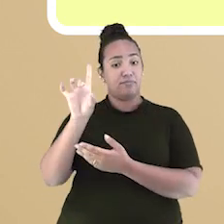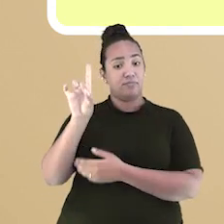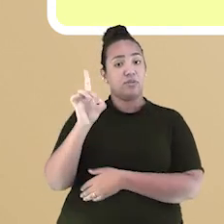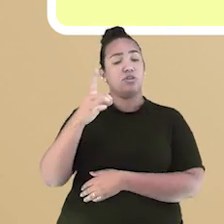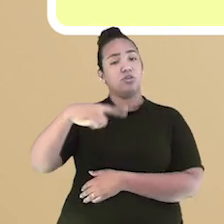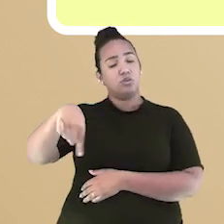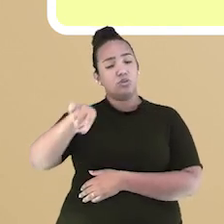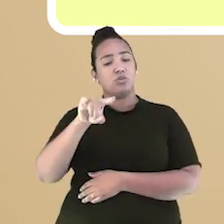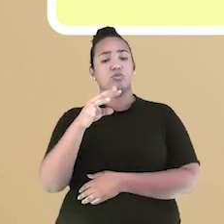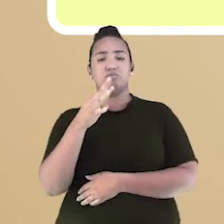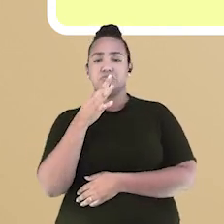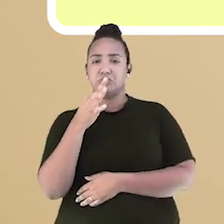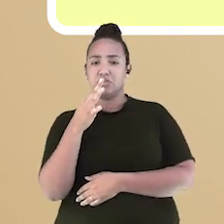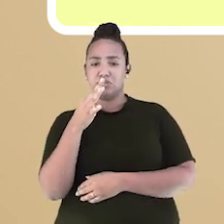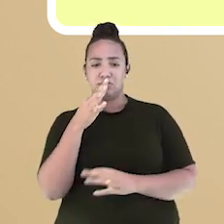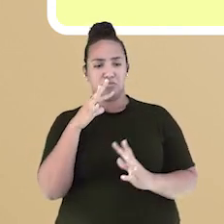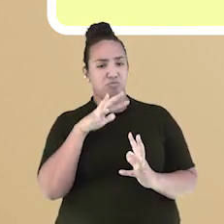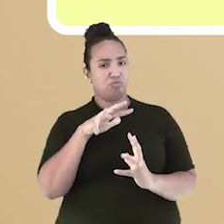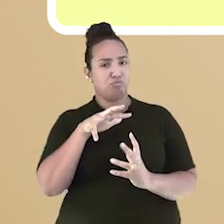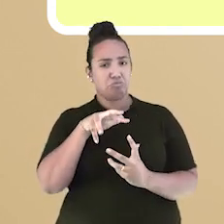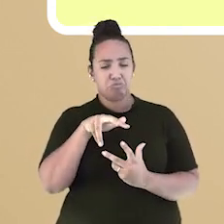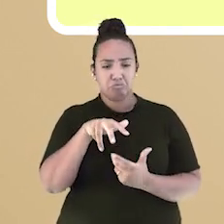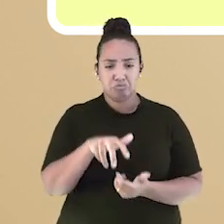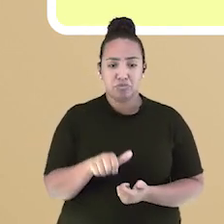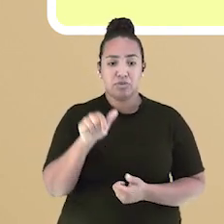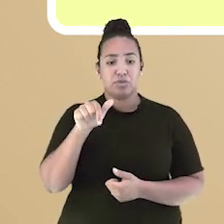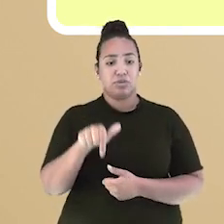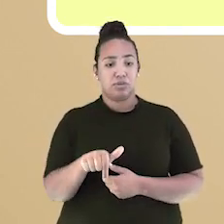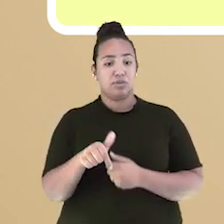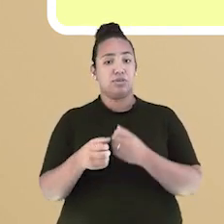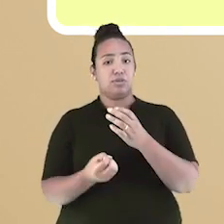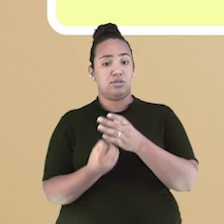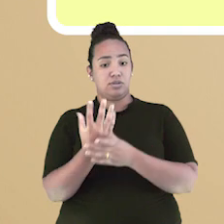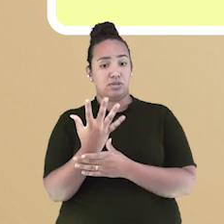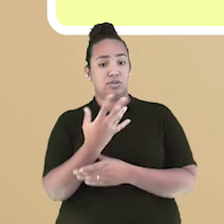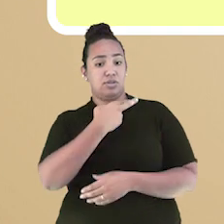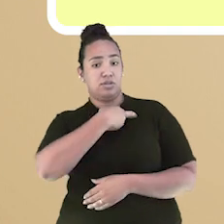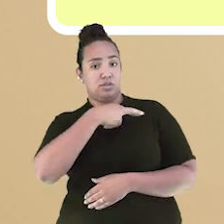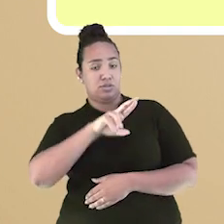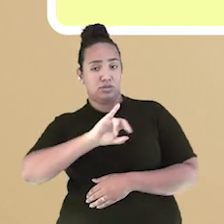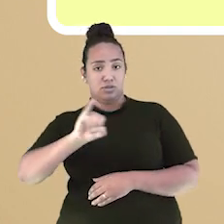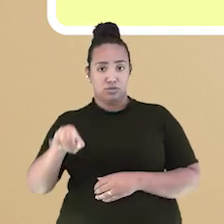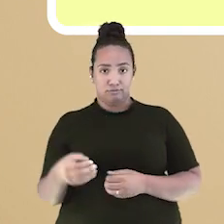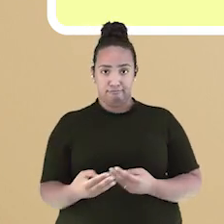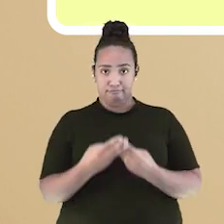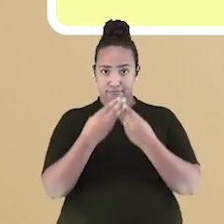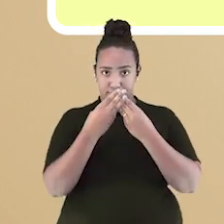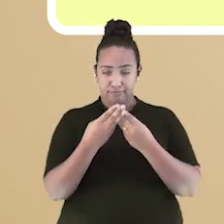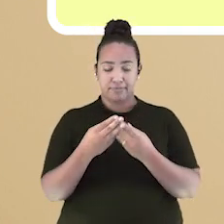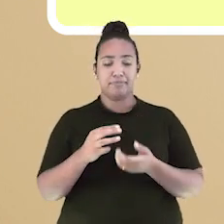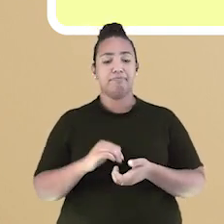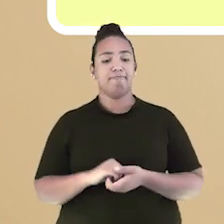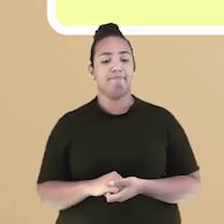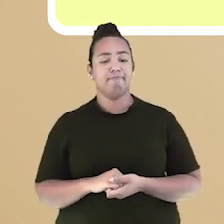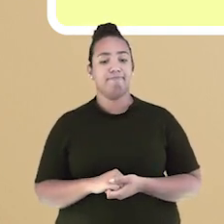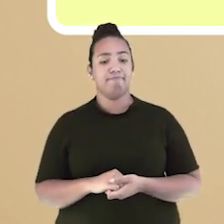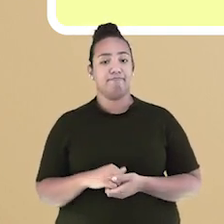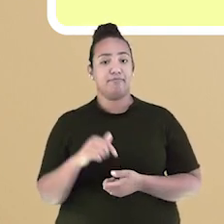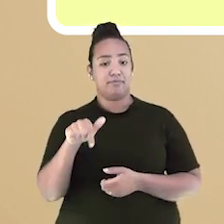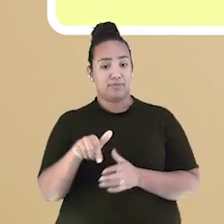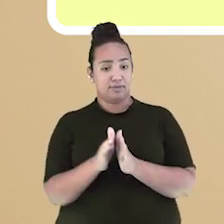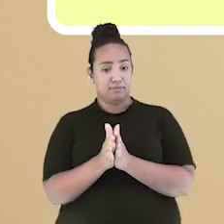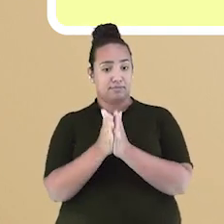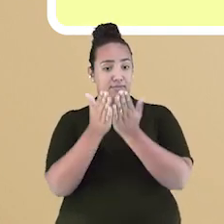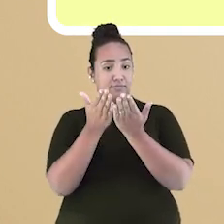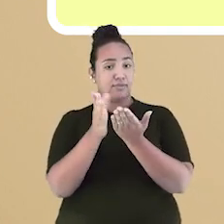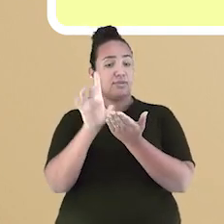mais conhecidas narrativas criacionistas do mundo ocidental. Ela foi instituída pelas religiões judaico-cristã. O